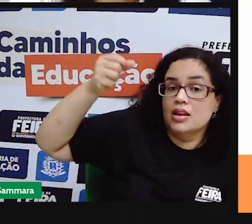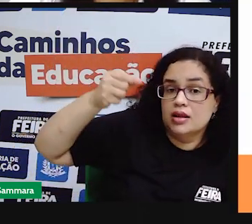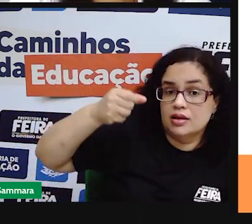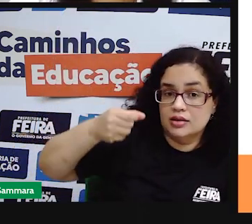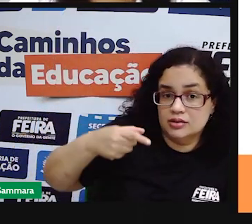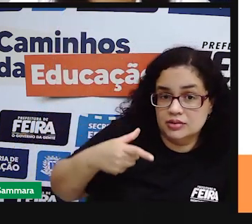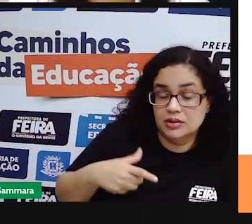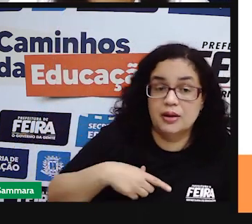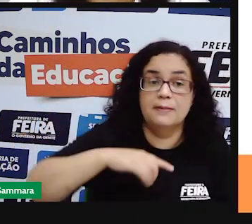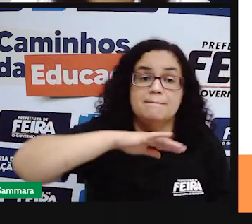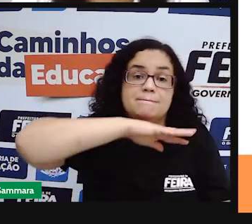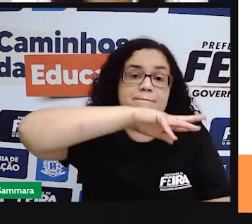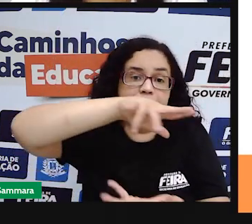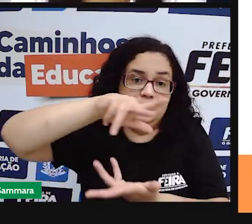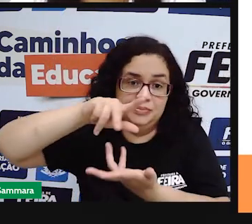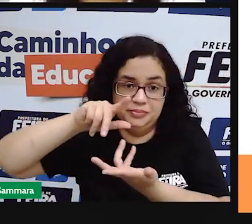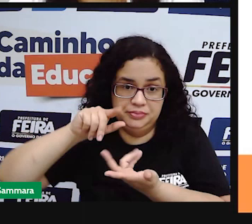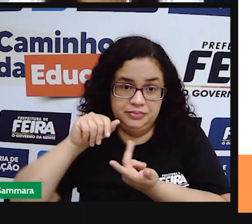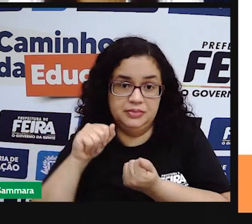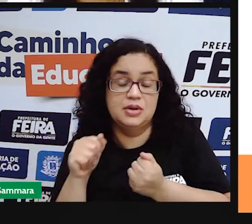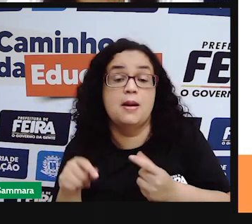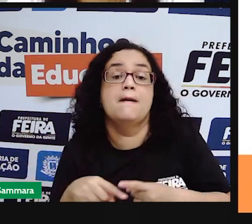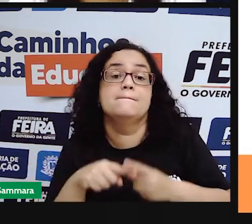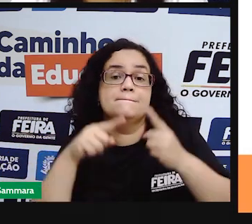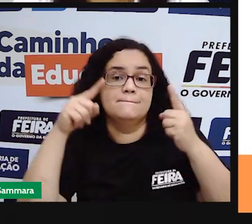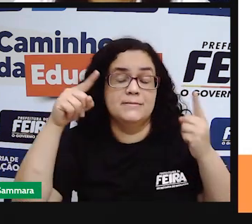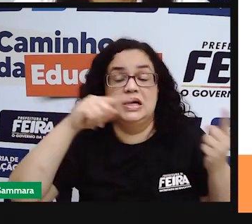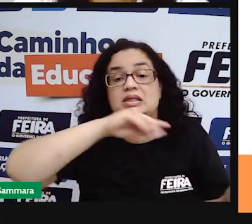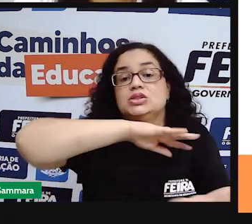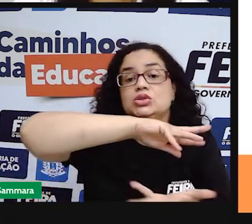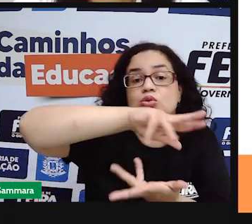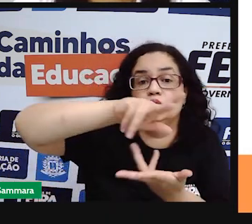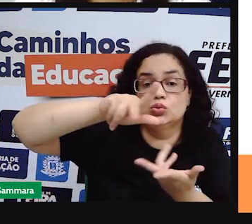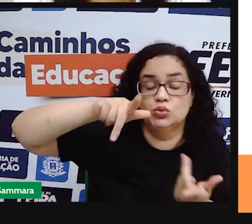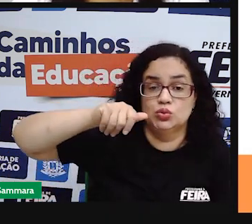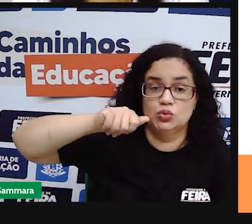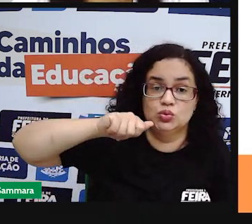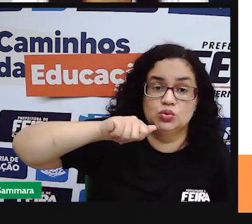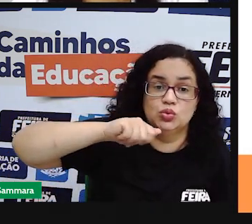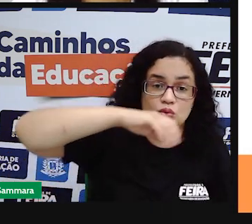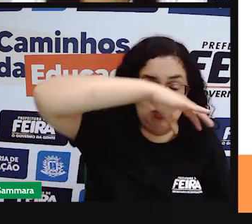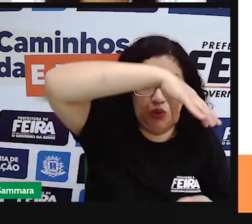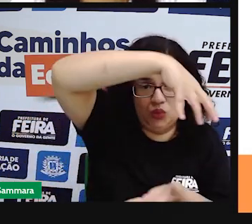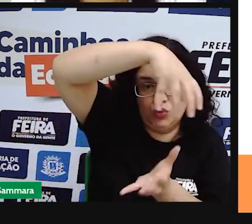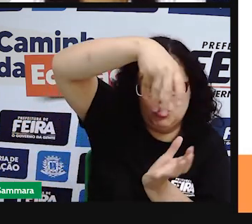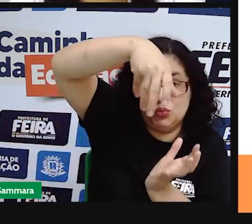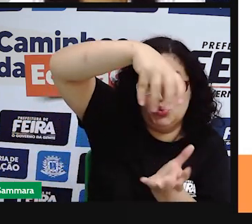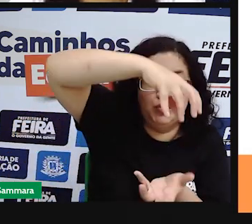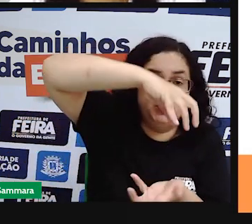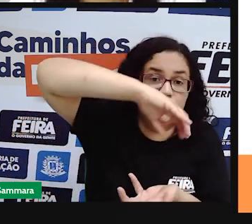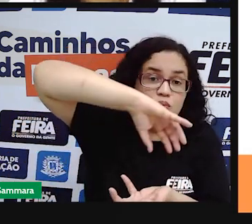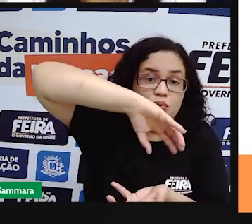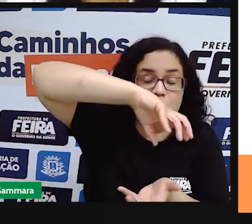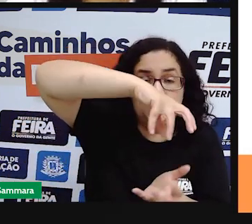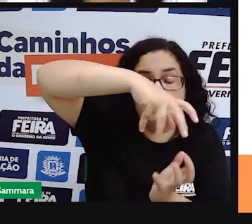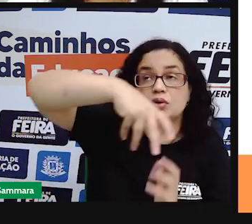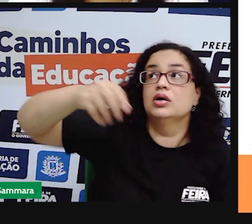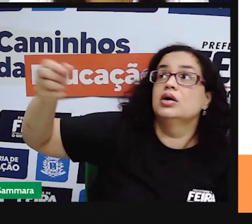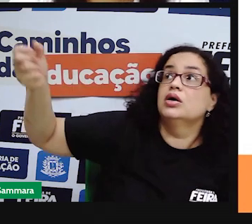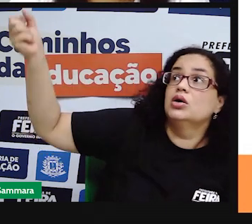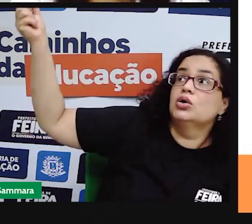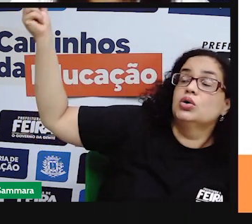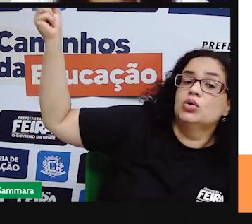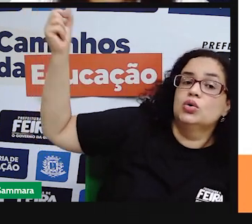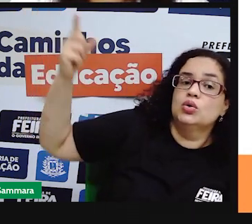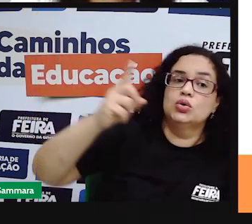para o planeta Terra. Mas é o planeta, o giro do planeta em torno de si mesmo, que faz com que essa luz chegue